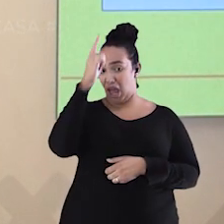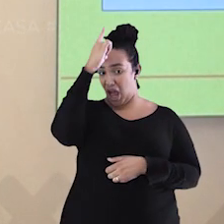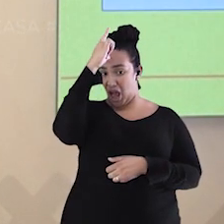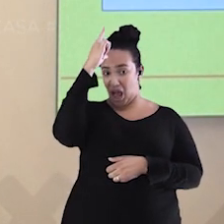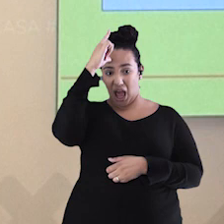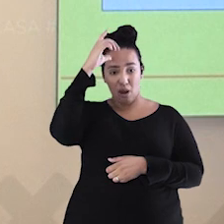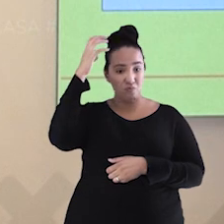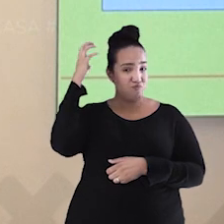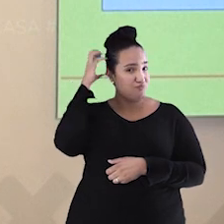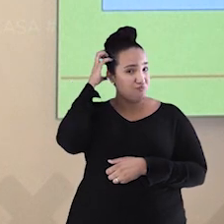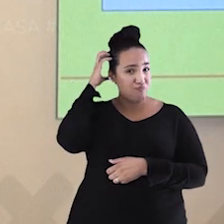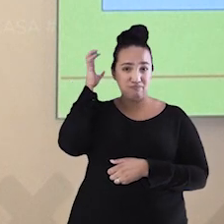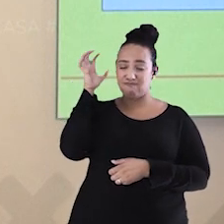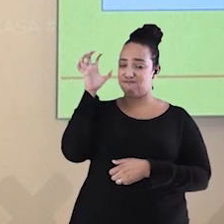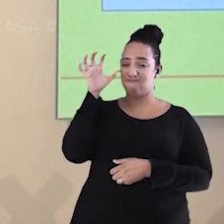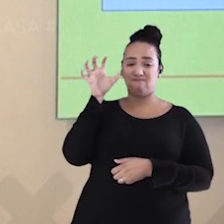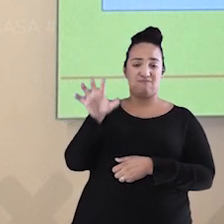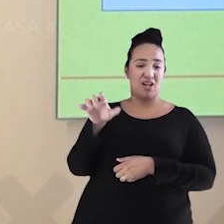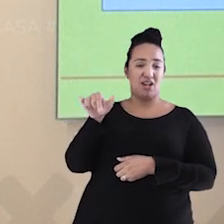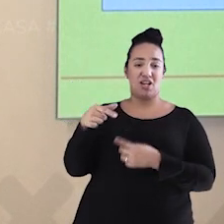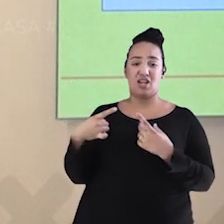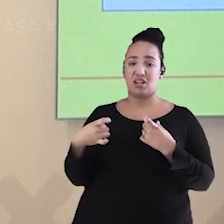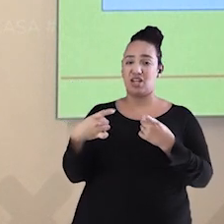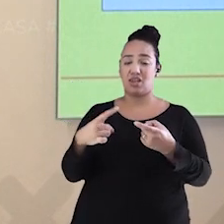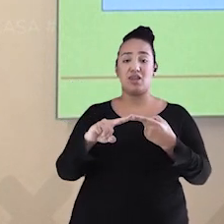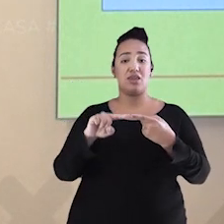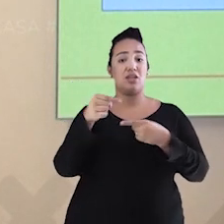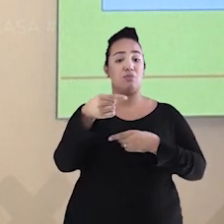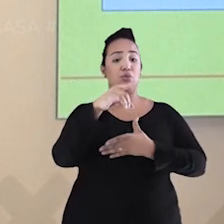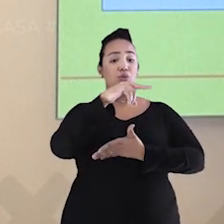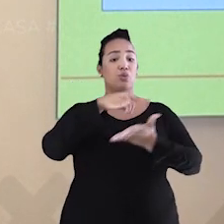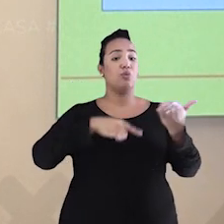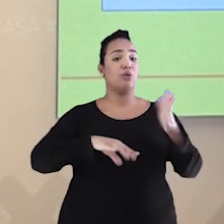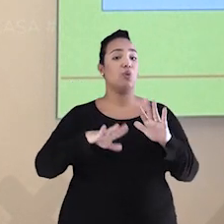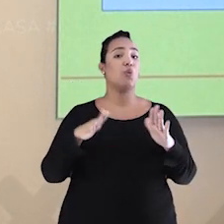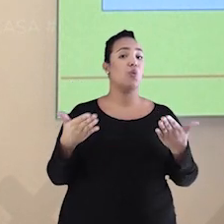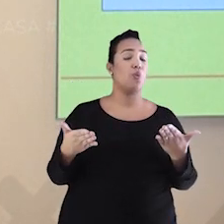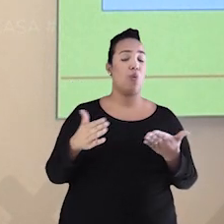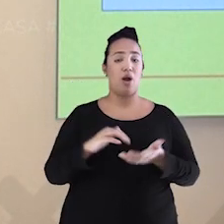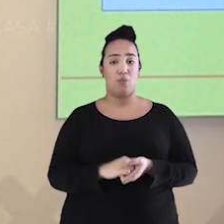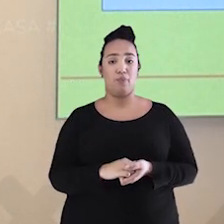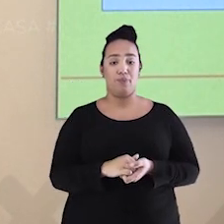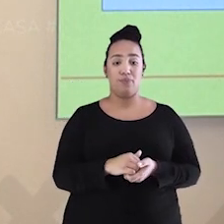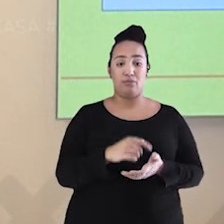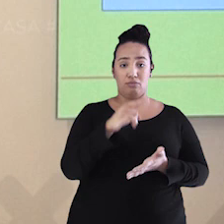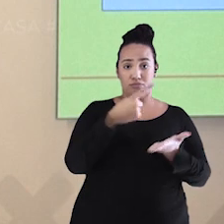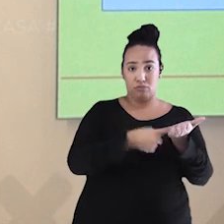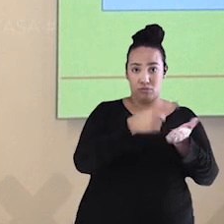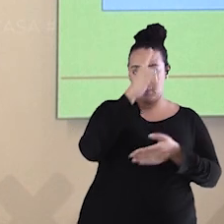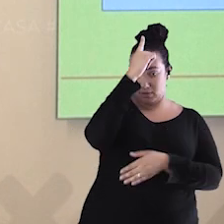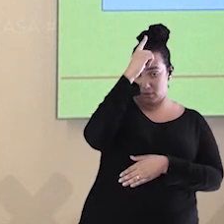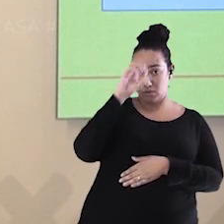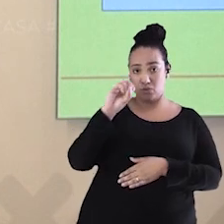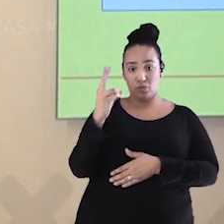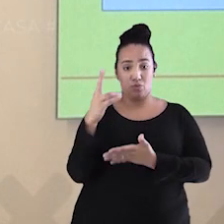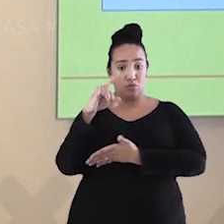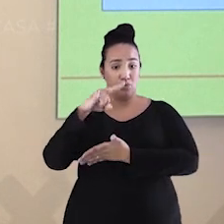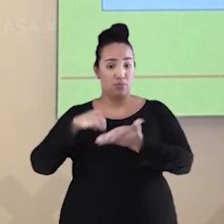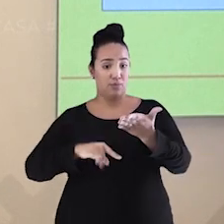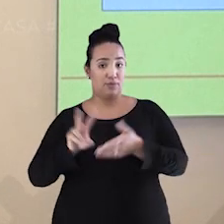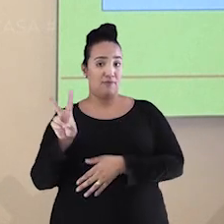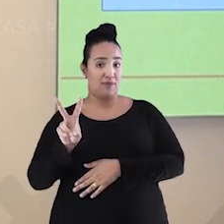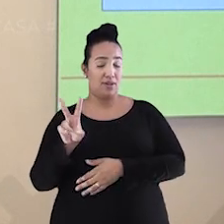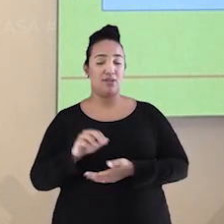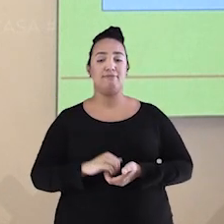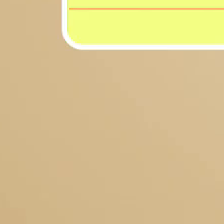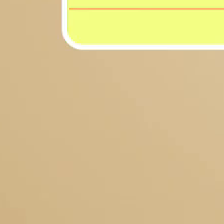3. A Alemanha foi considerada a única culpada pela guerra após a assinatura do Acordo de Berlim ou